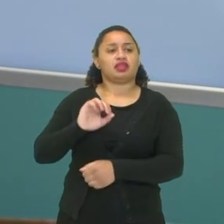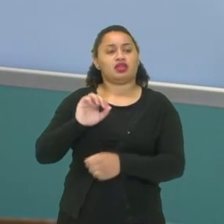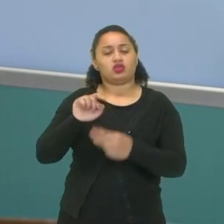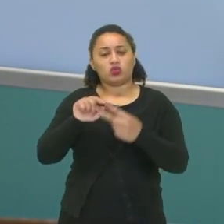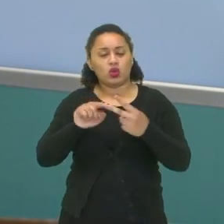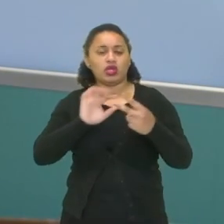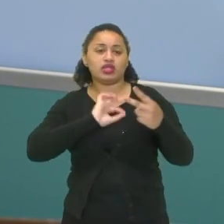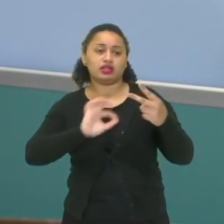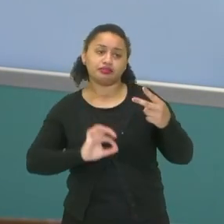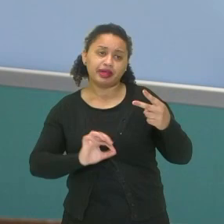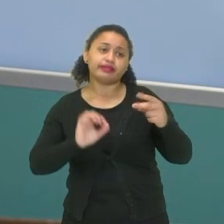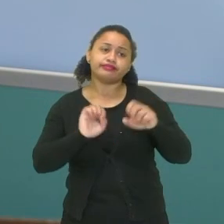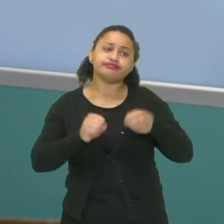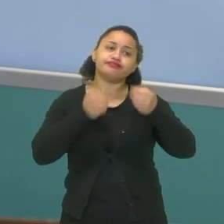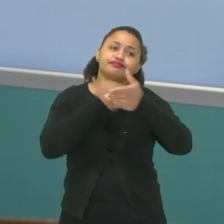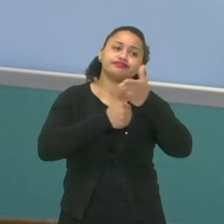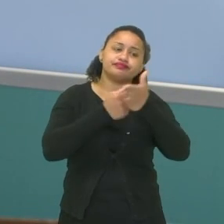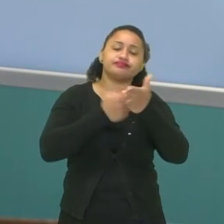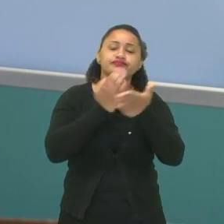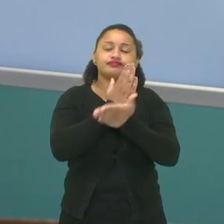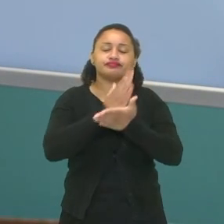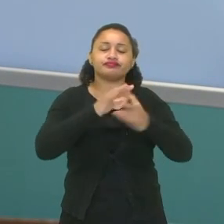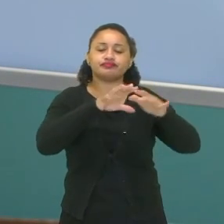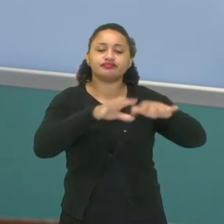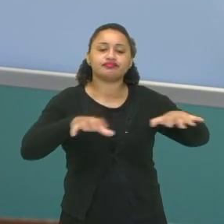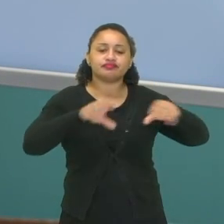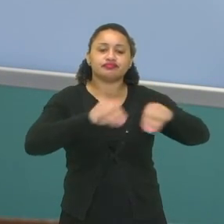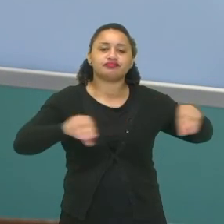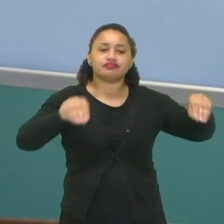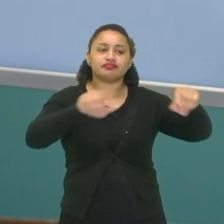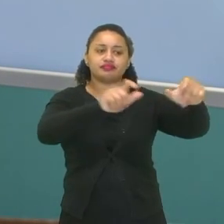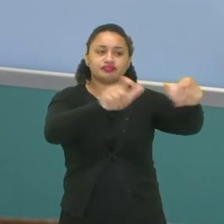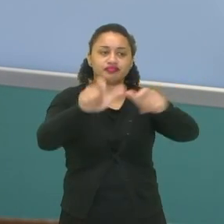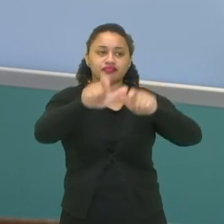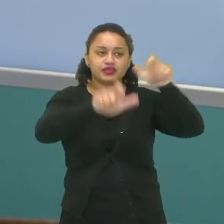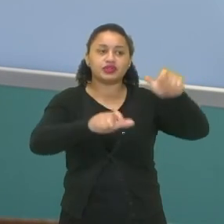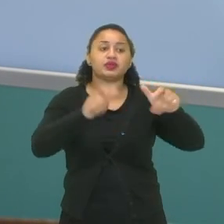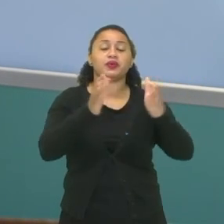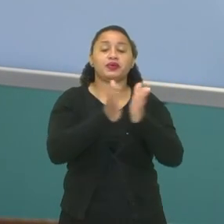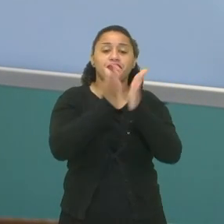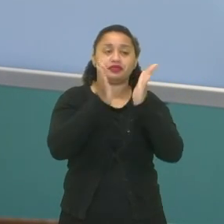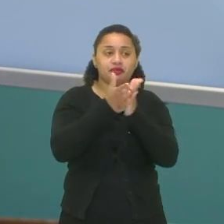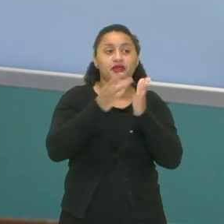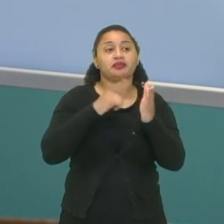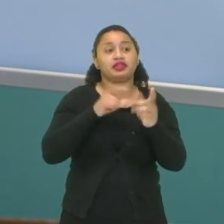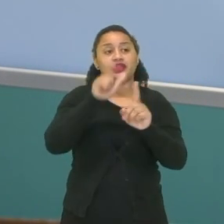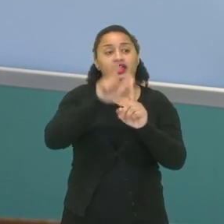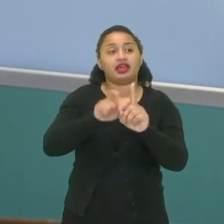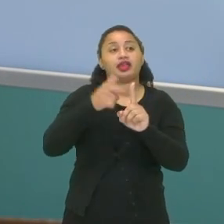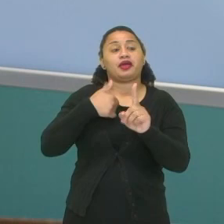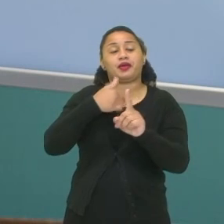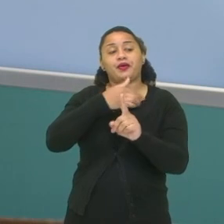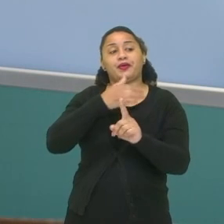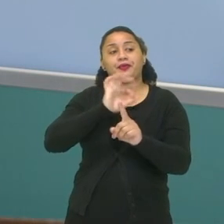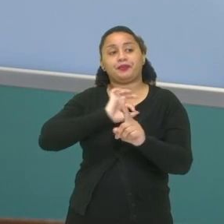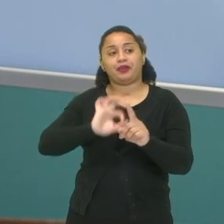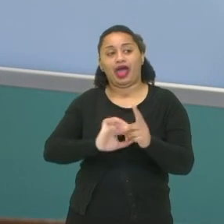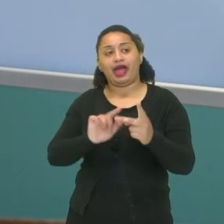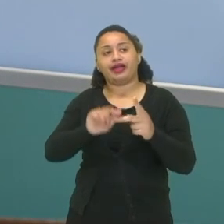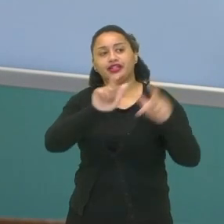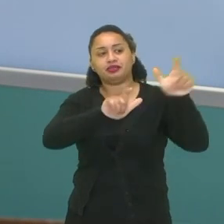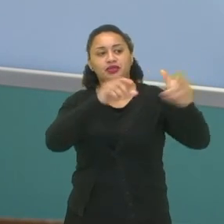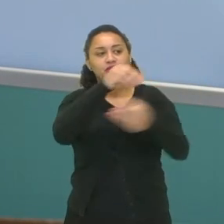Morelos, que defendiam a divisão de terras entre os pobres. Então a gente tem aqui a figura do padre, a gente tem a presença, né, de mestiços,